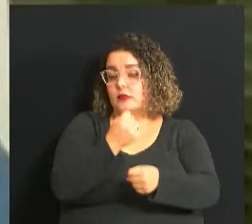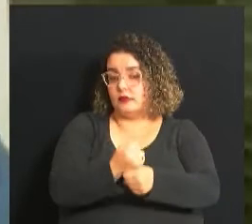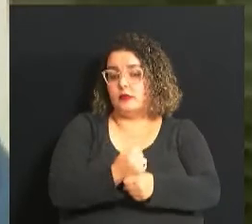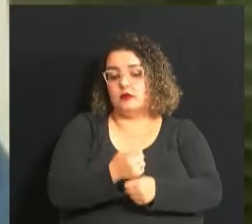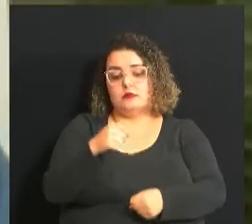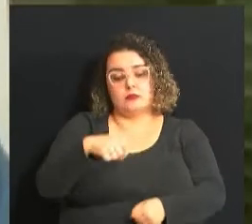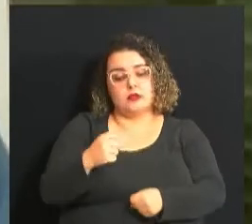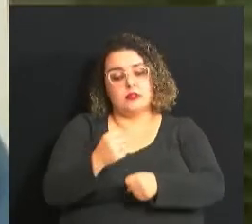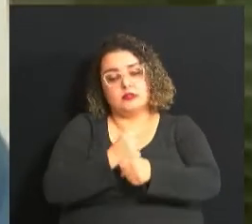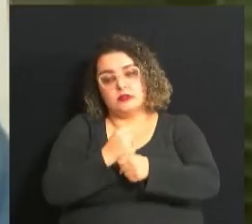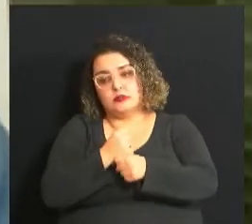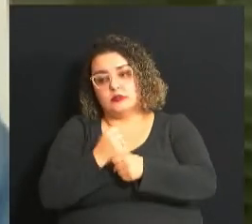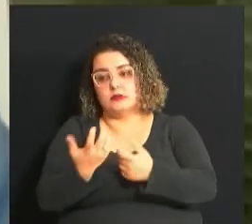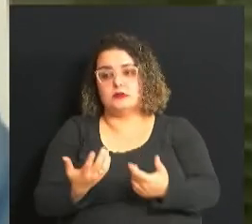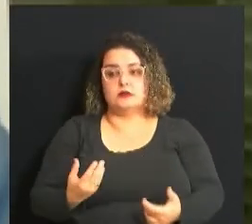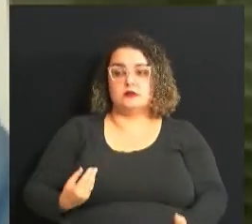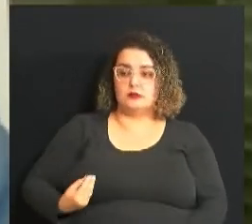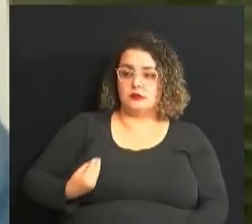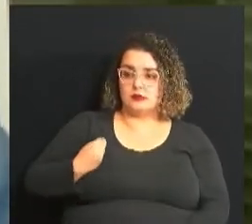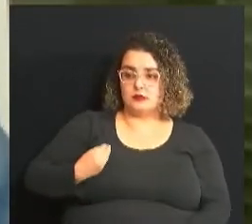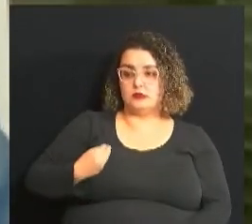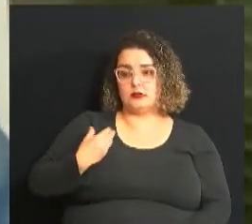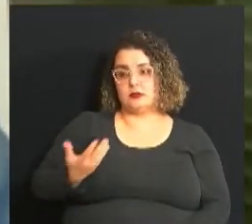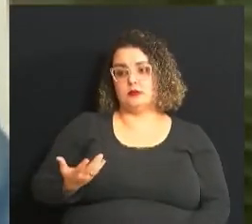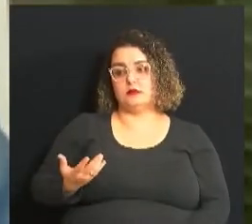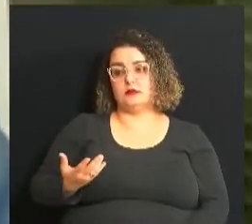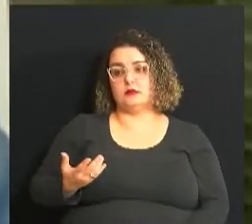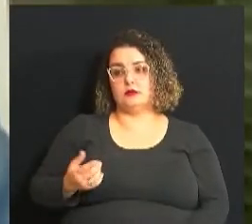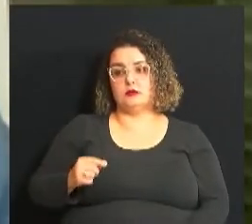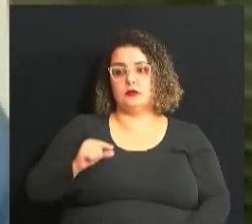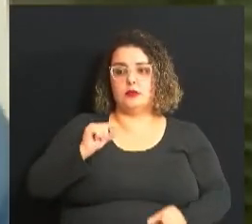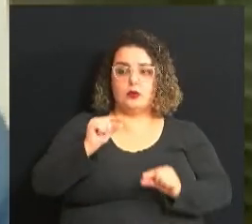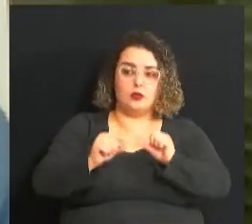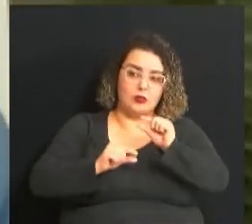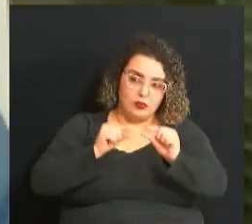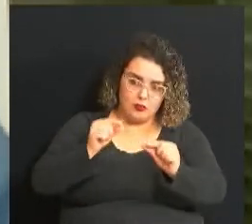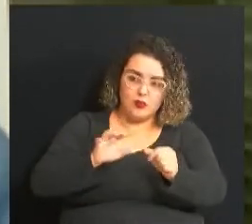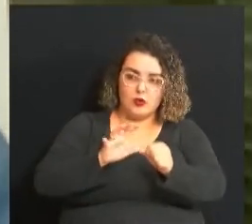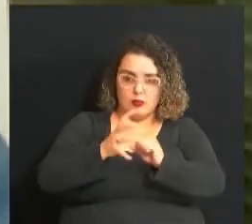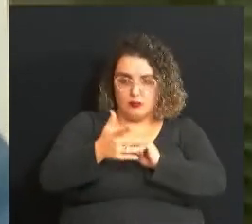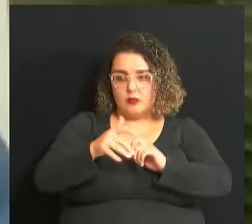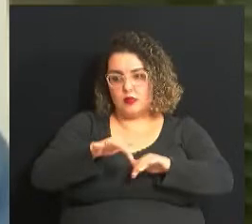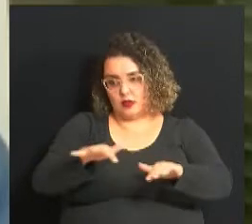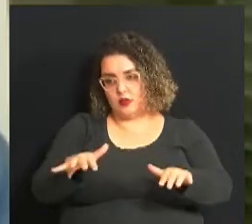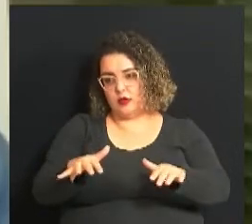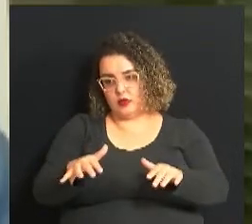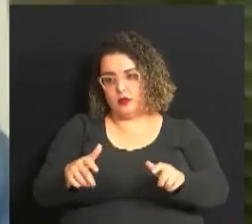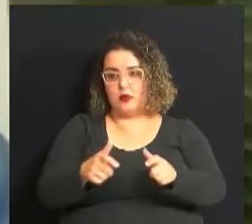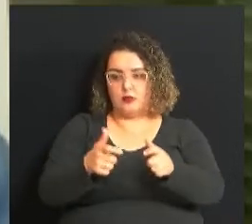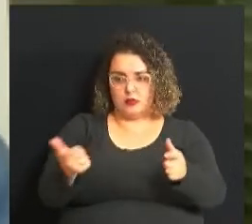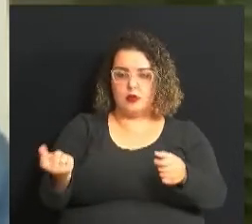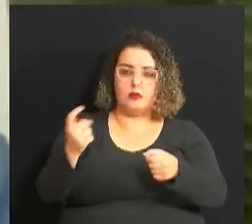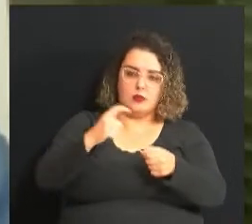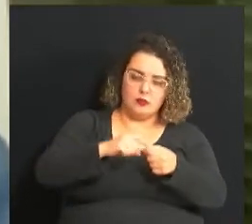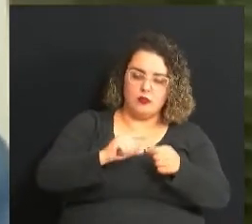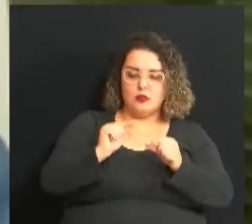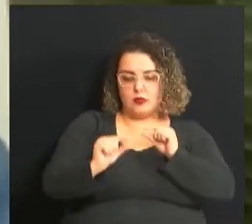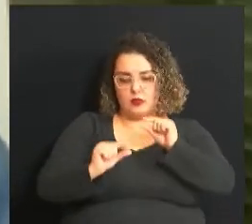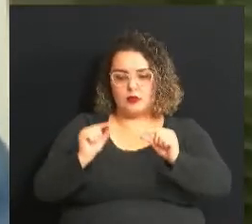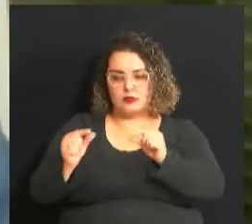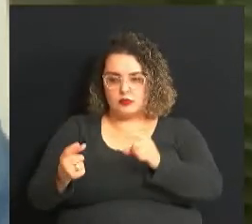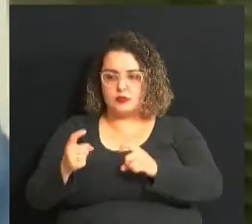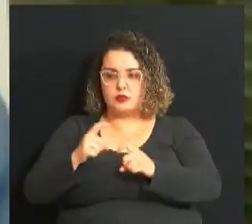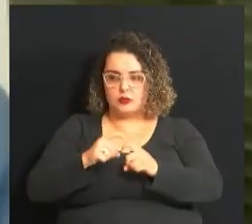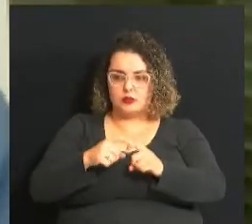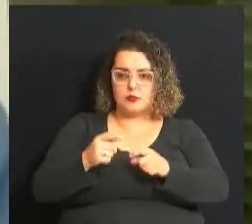nós estamos vivendo, digamos, um rescaldo da pandemia, se bem que muitos já estão procurando, voltando os médicos, fazendo os seus